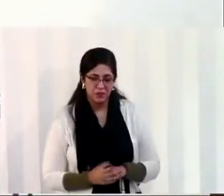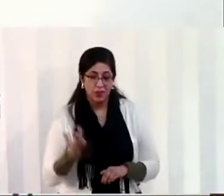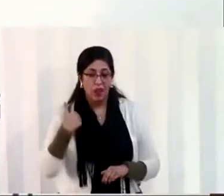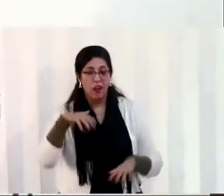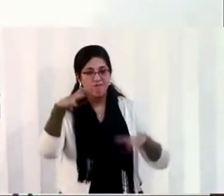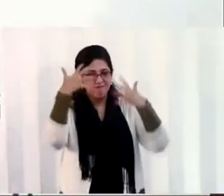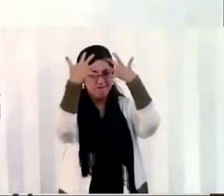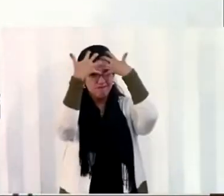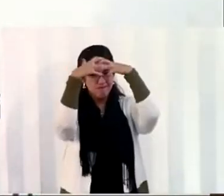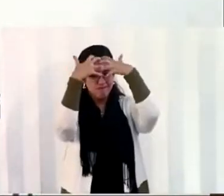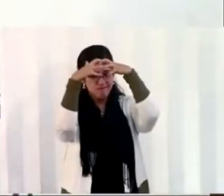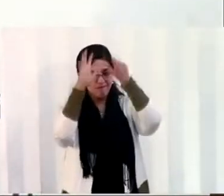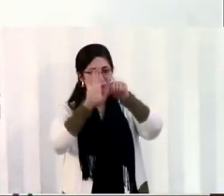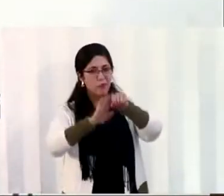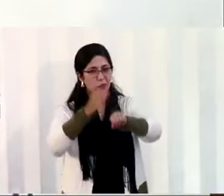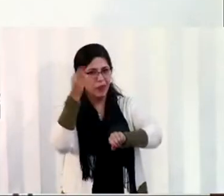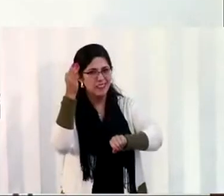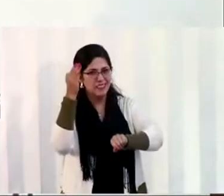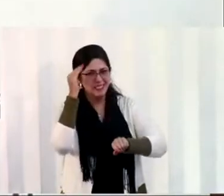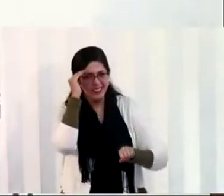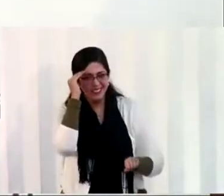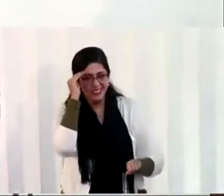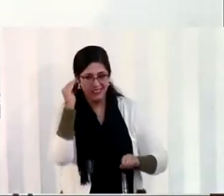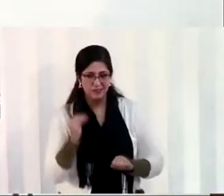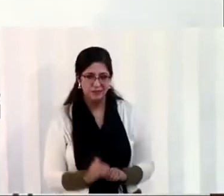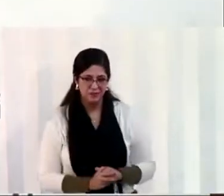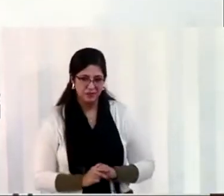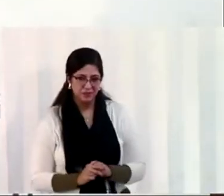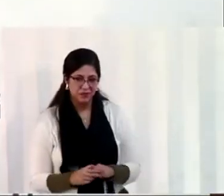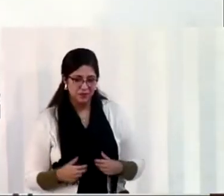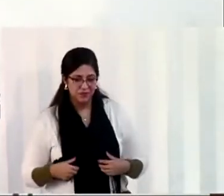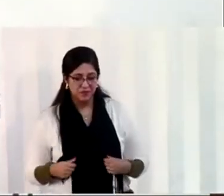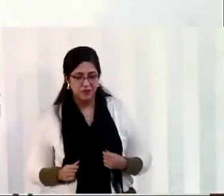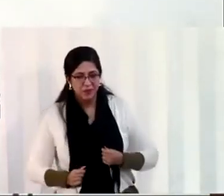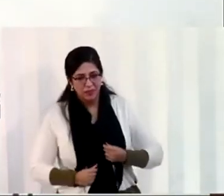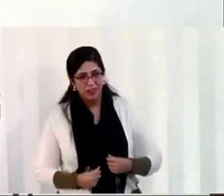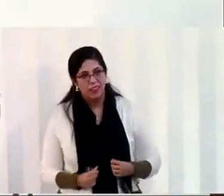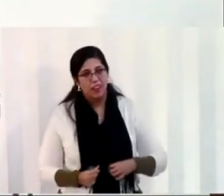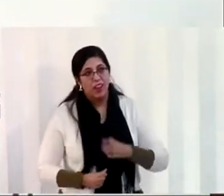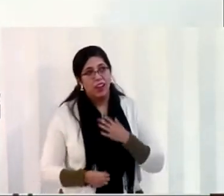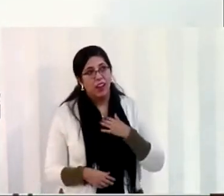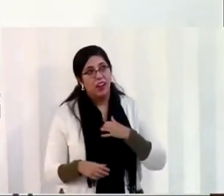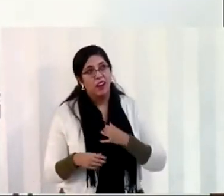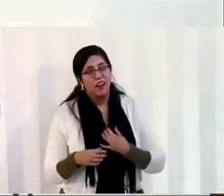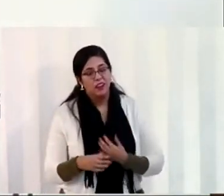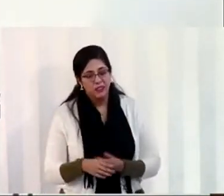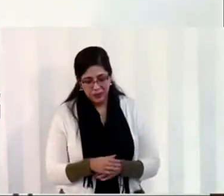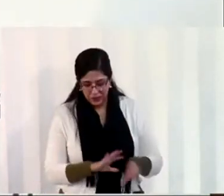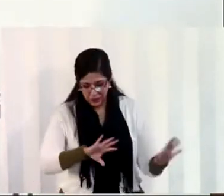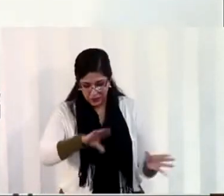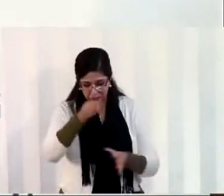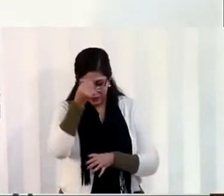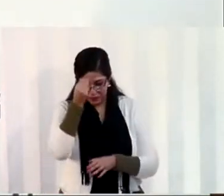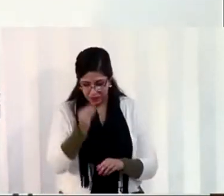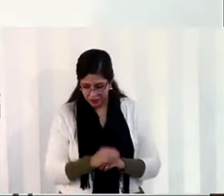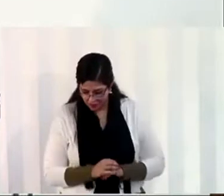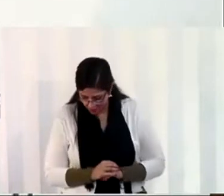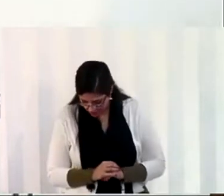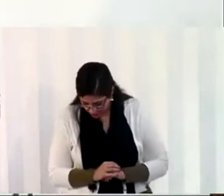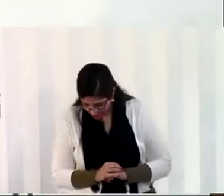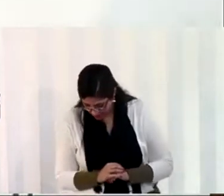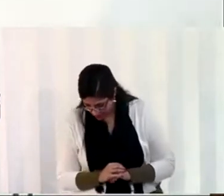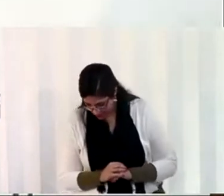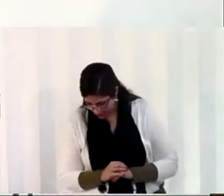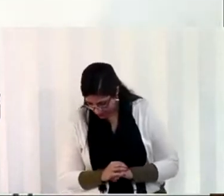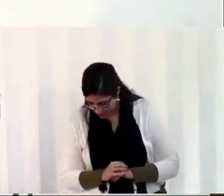bonita. Cenas simples aqui da nossa igreja. Enquanto nós estávamos cantando, estávamos todos de pé, e o Rodrigo Pizetti